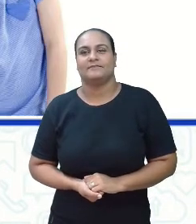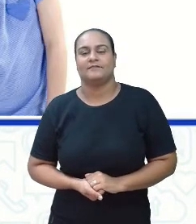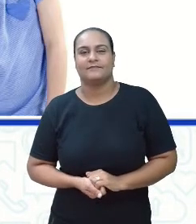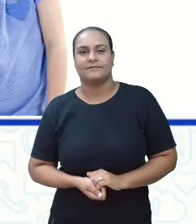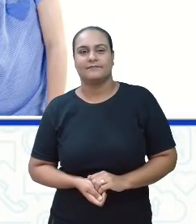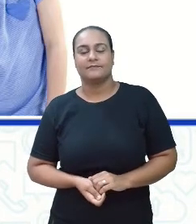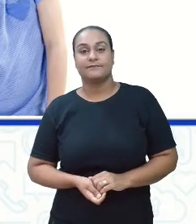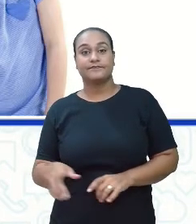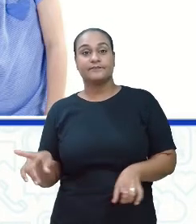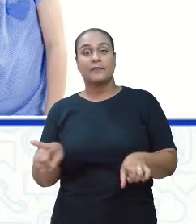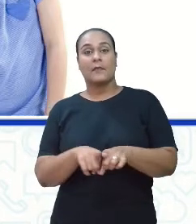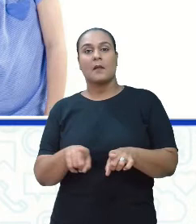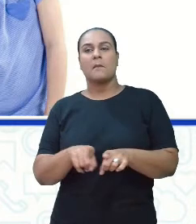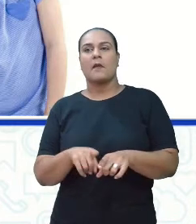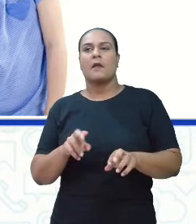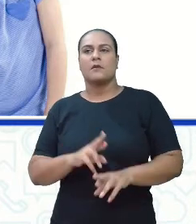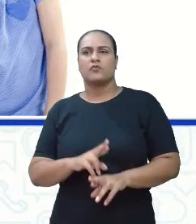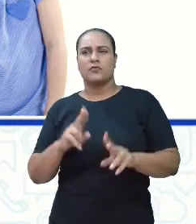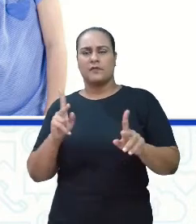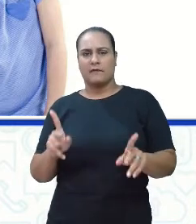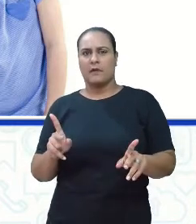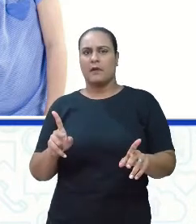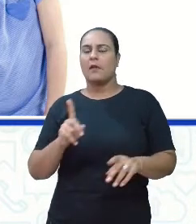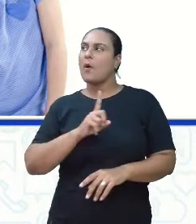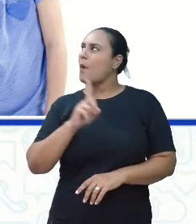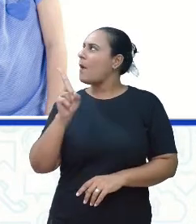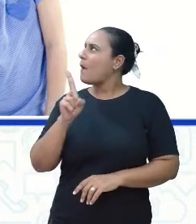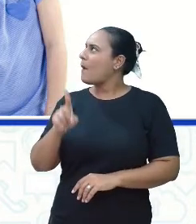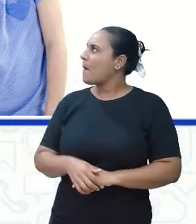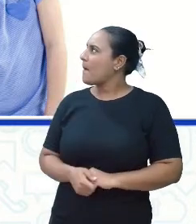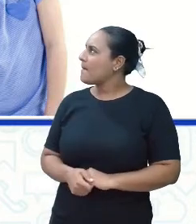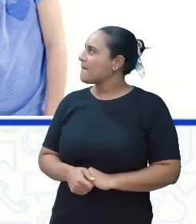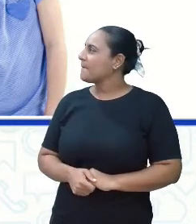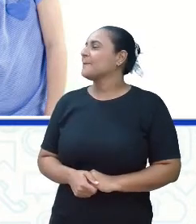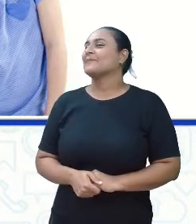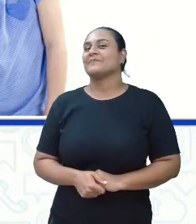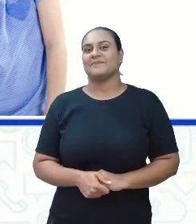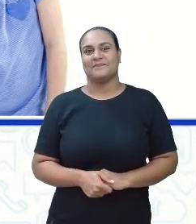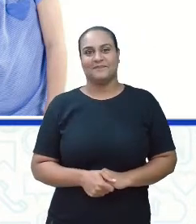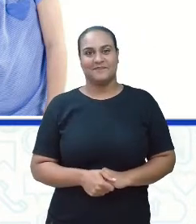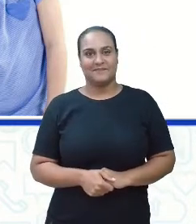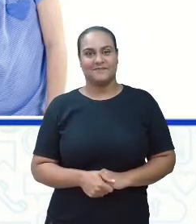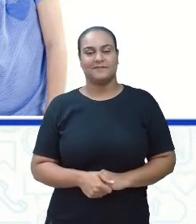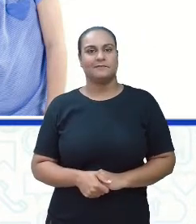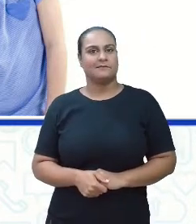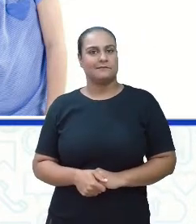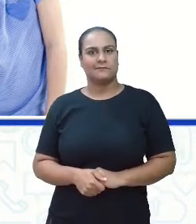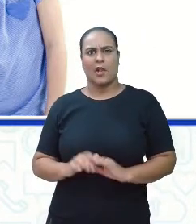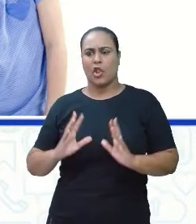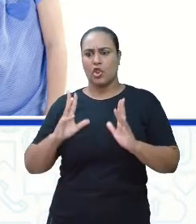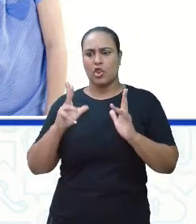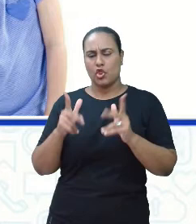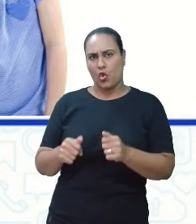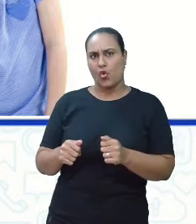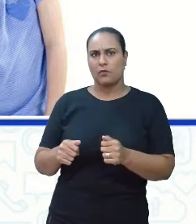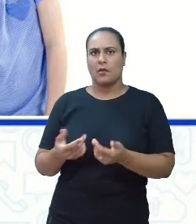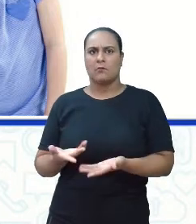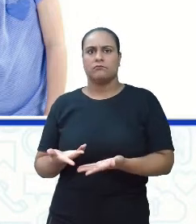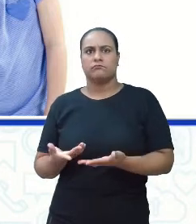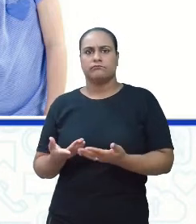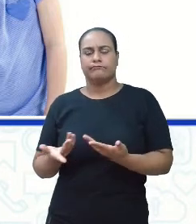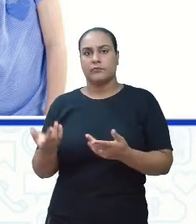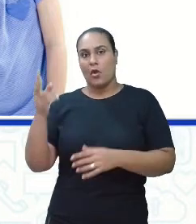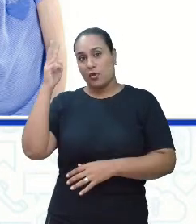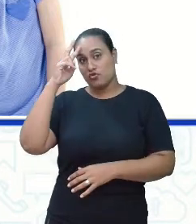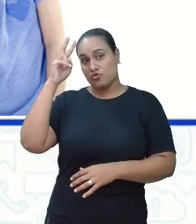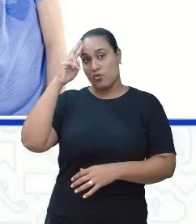Mas elas também são bem diferentes uma das outras, não é? Então, nem todas as charges são iguais.